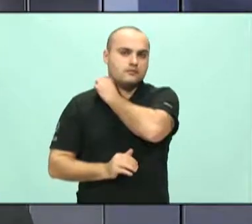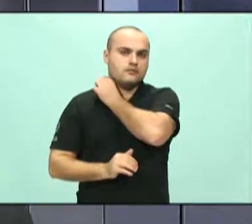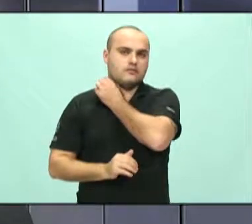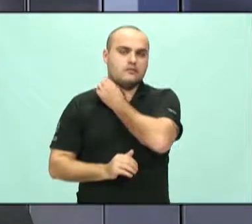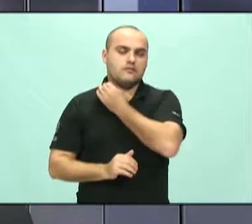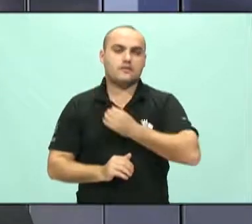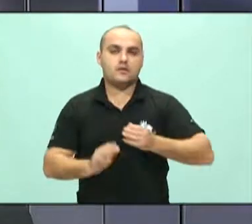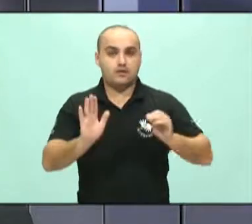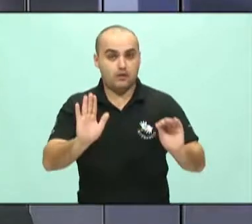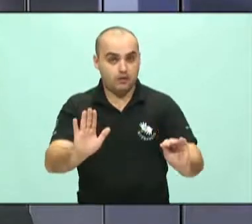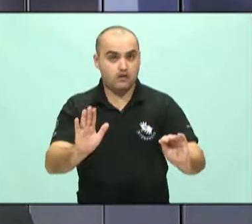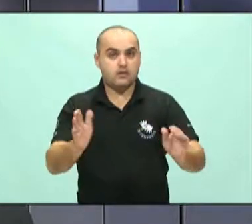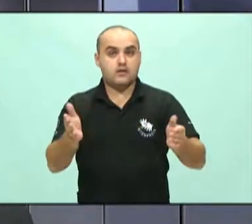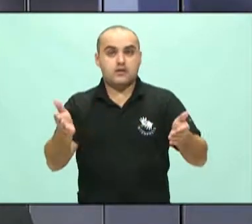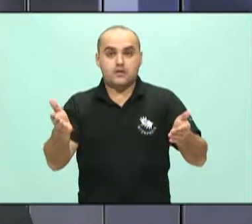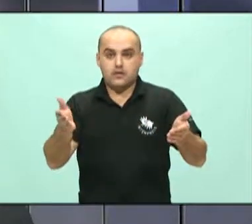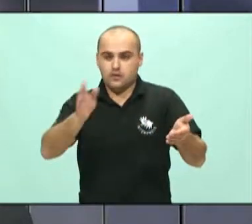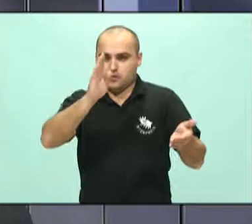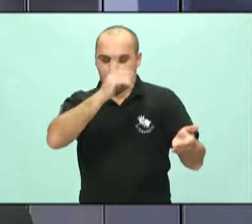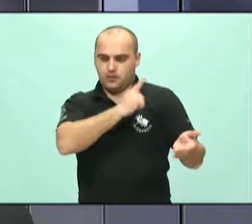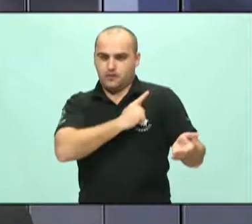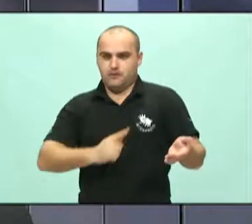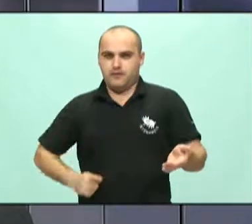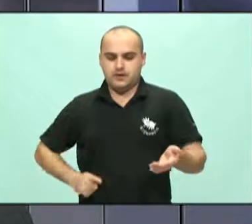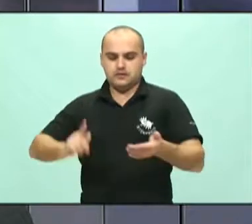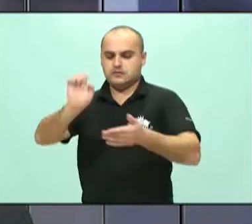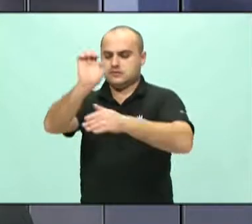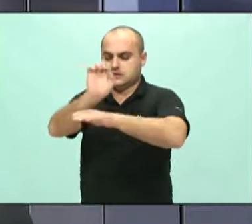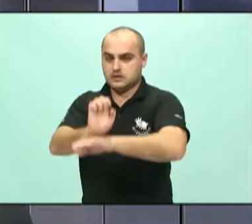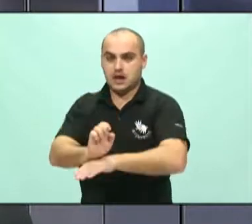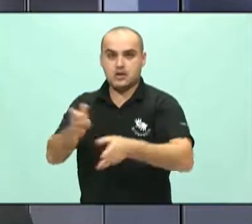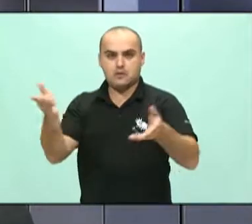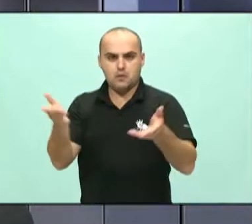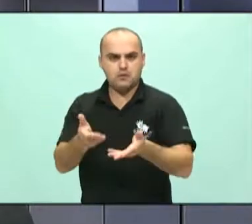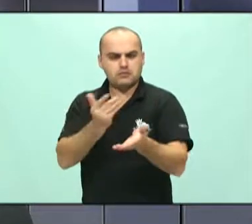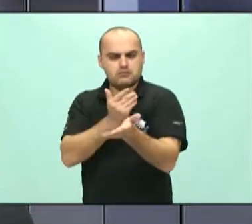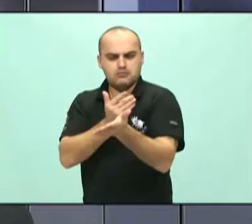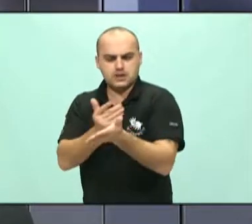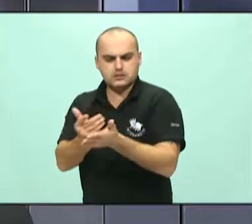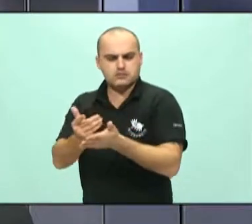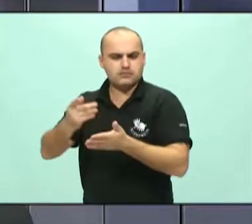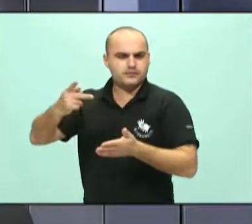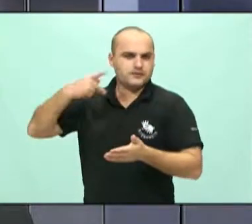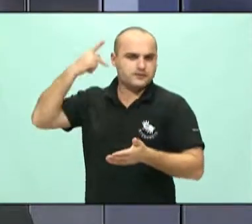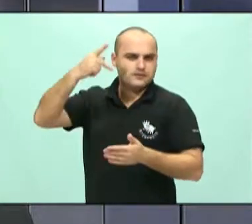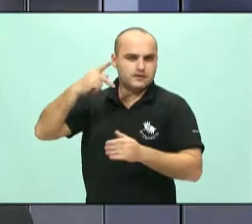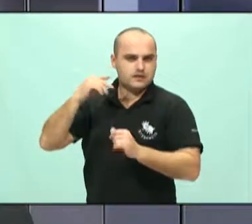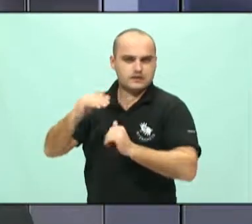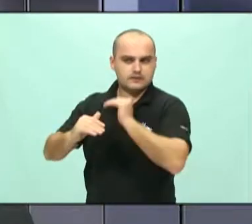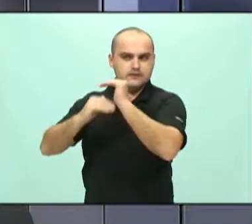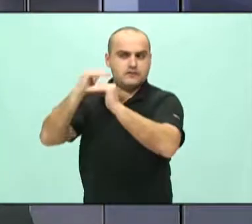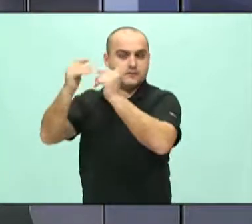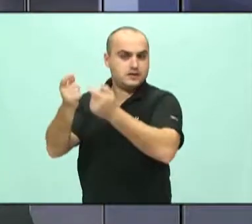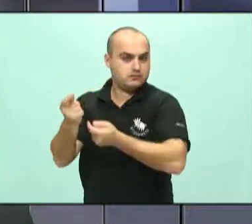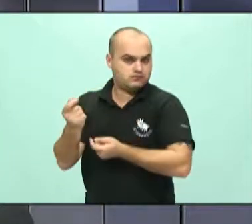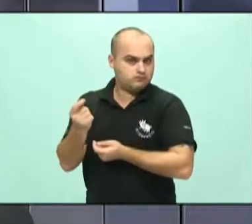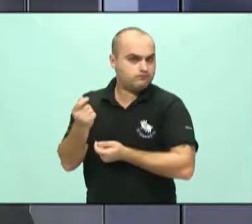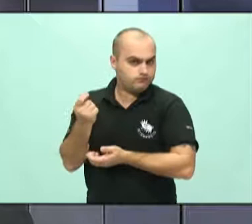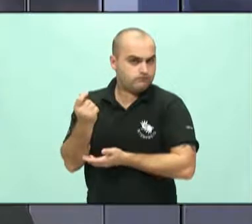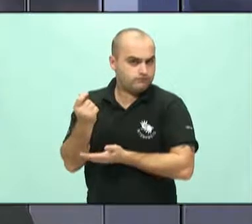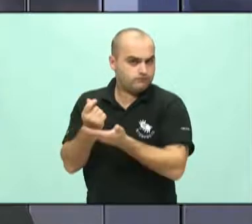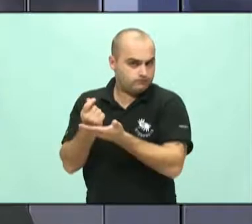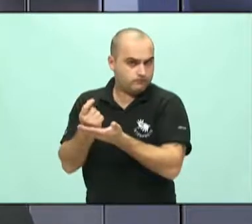estado hoje vem adotando algumas políticas públicas de desenvolvimento econômico